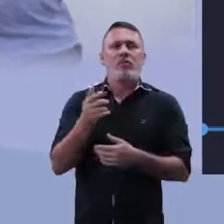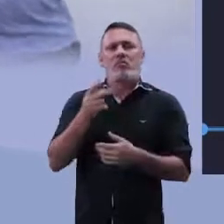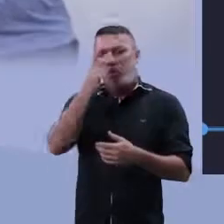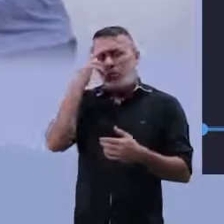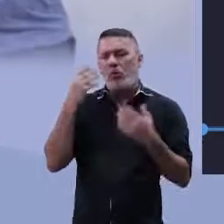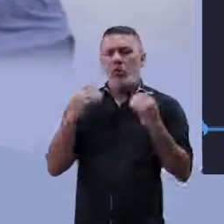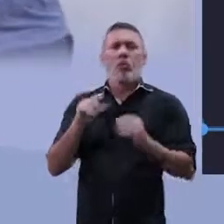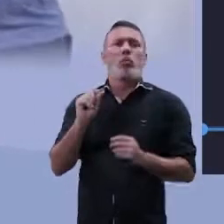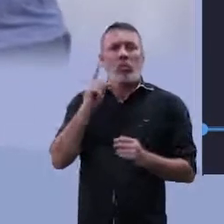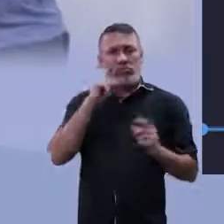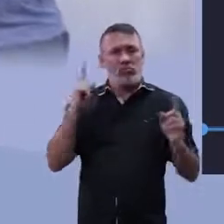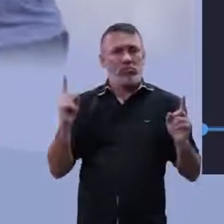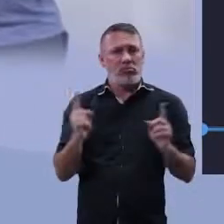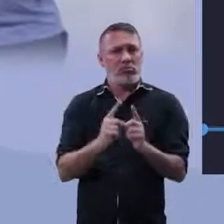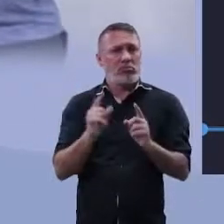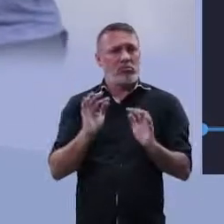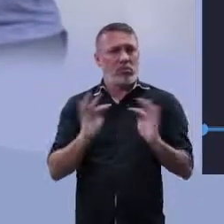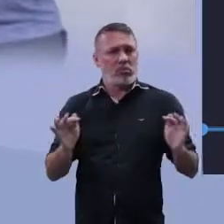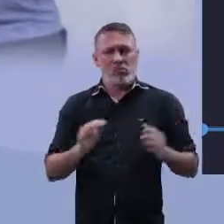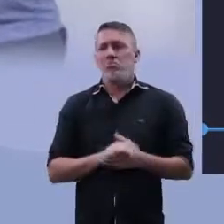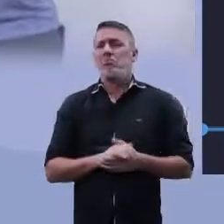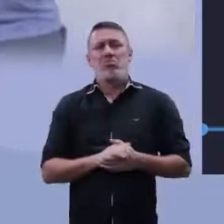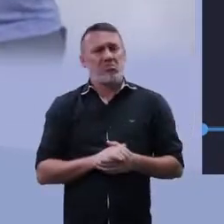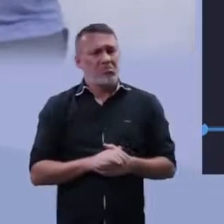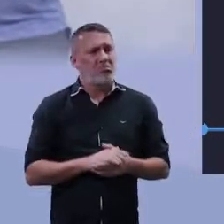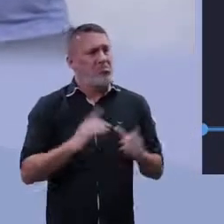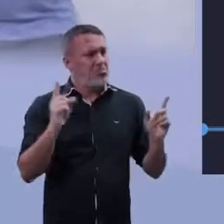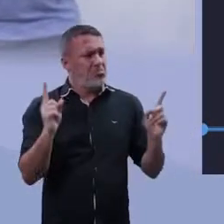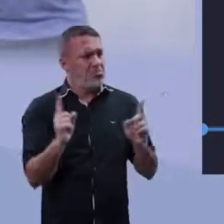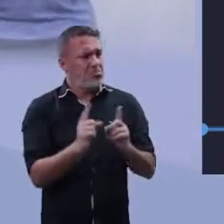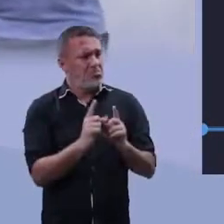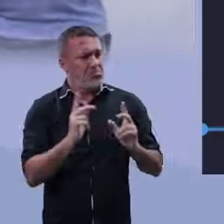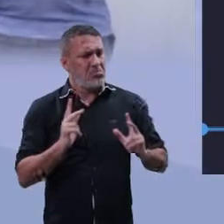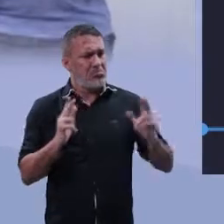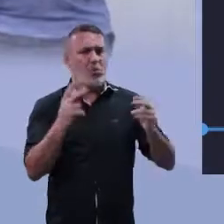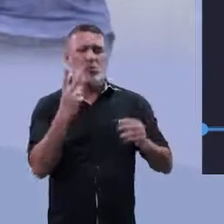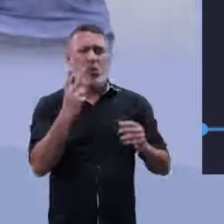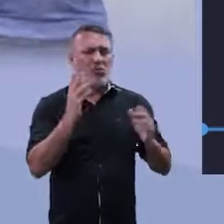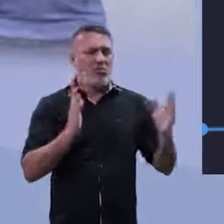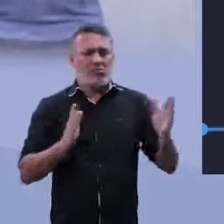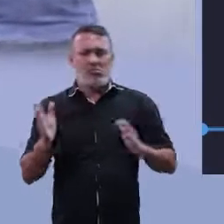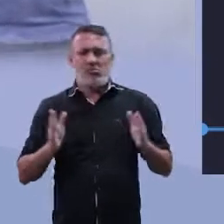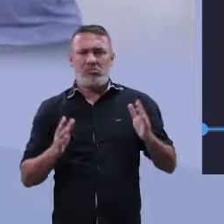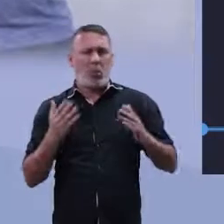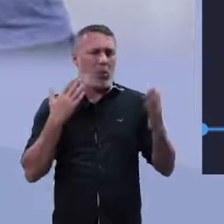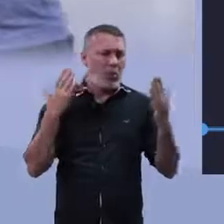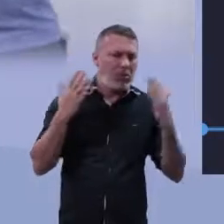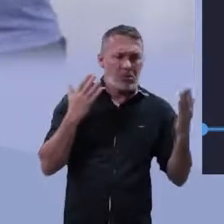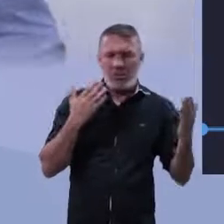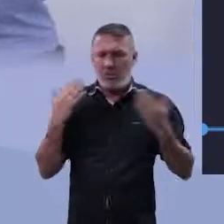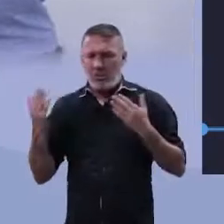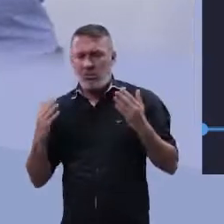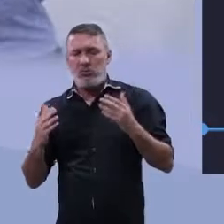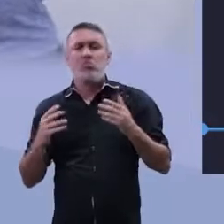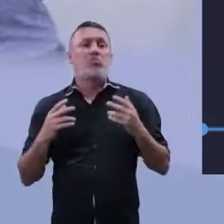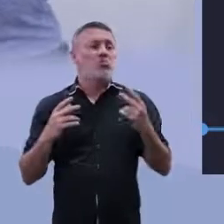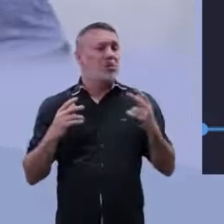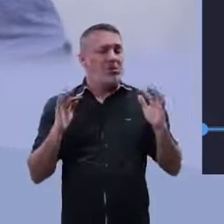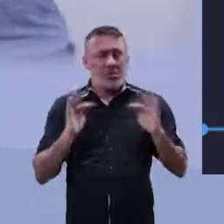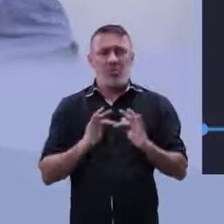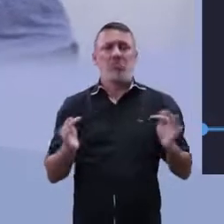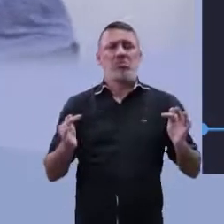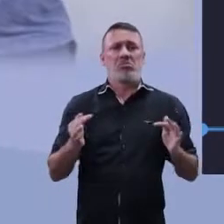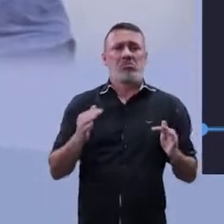desenvolvimento? Bem curto. Sim. Professor, que redação curta. Ele trabalhou só 2 períodos aqui, depois ele trabalhou